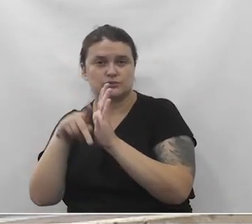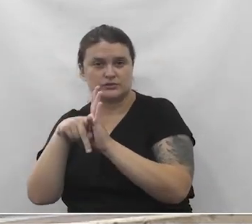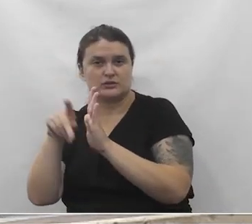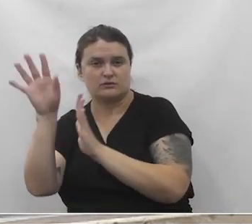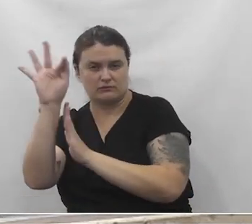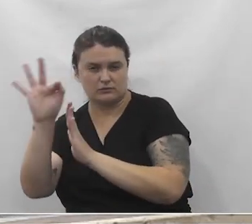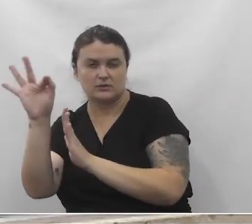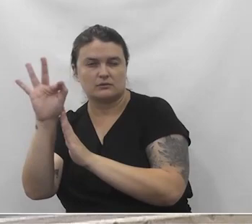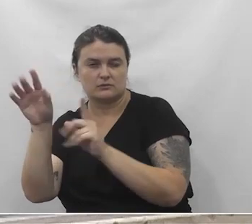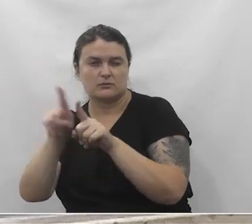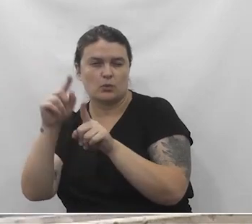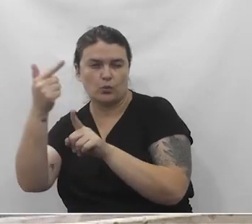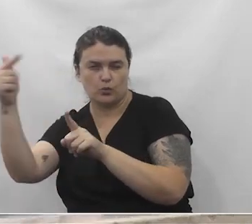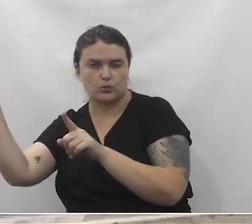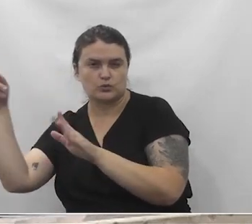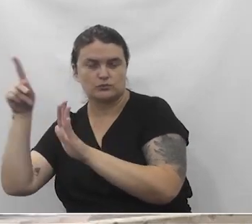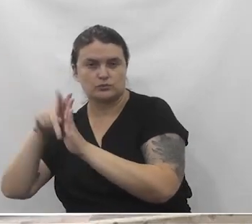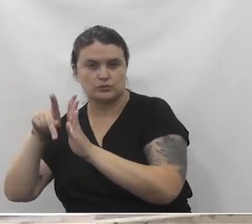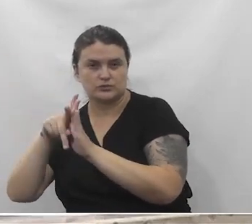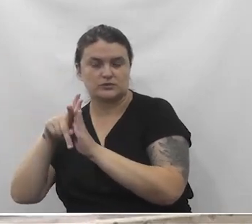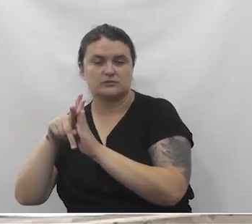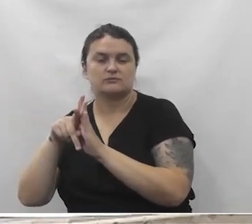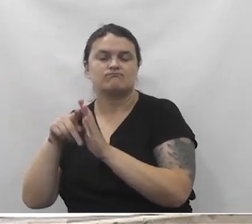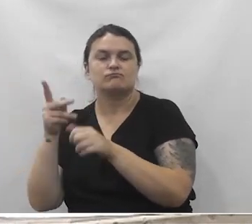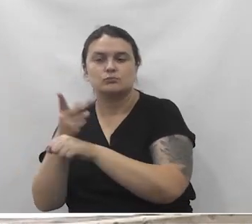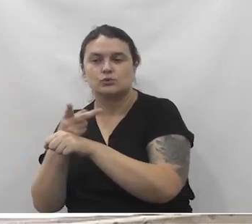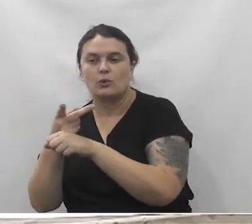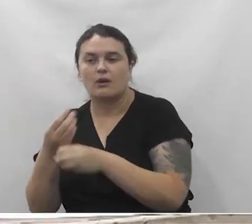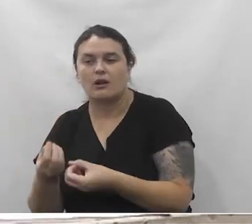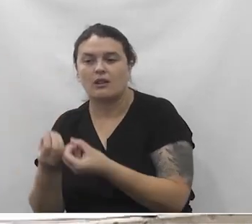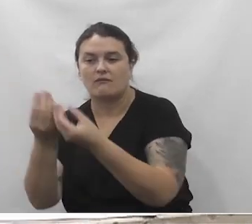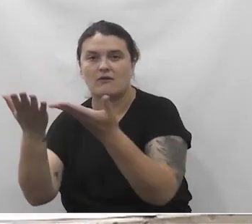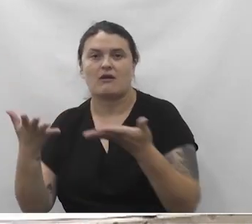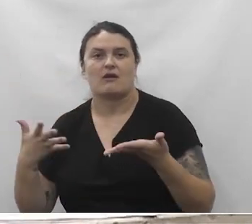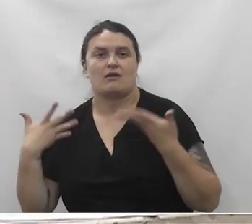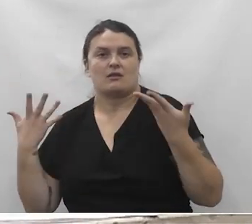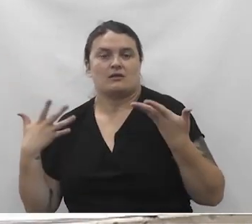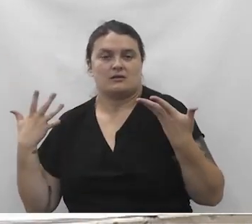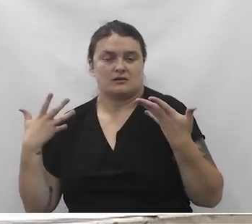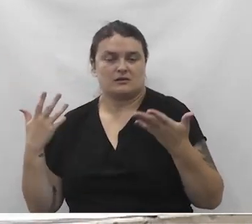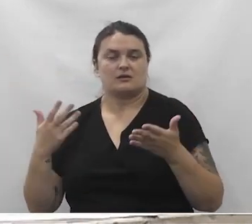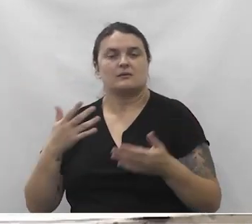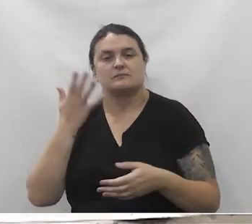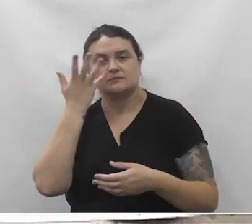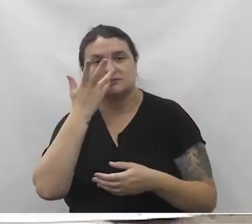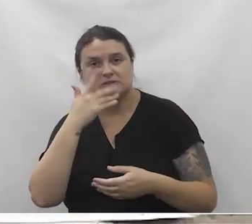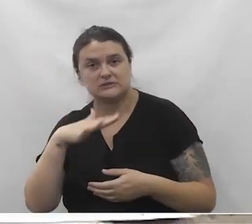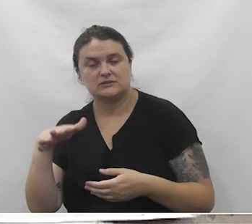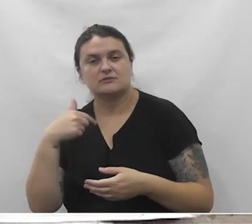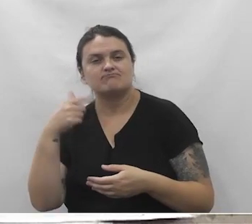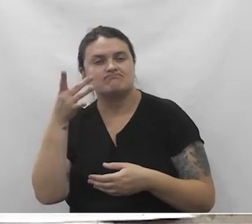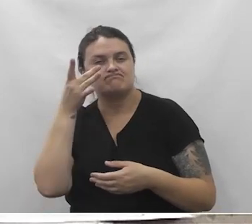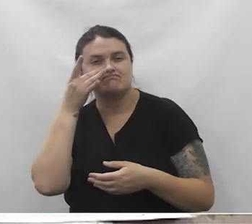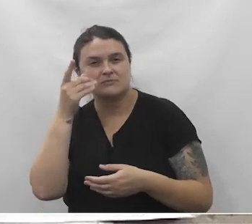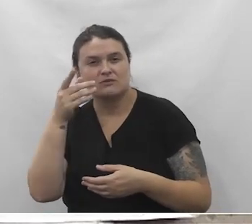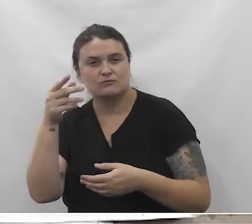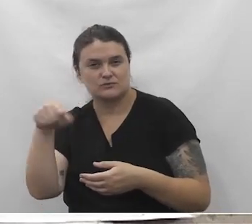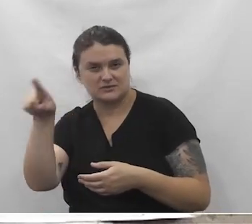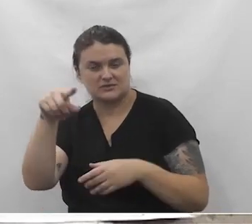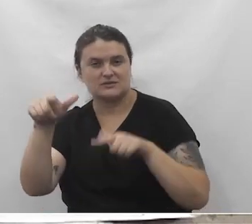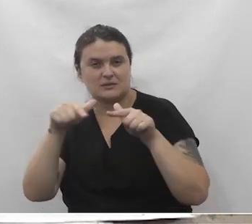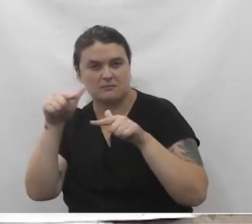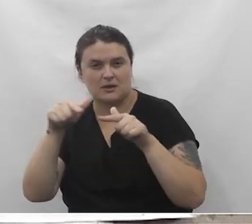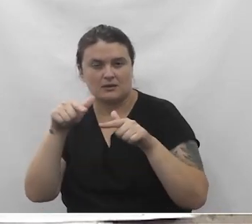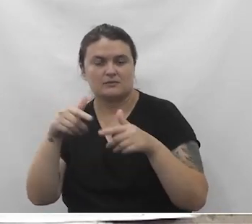unespar entre outros projetos é sempre procurando levar mais alegria nesse momento paraa criançada presenciei o trabalho de vocês